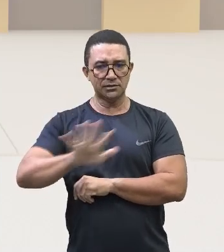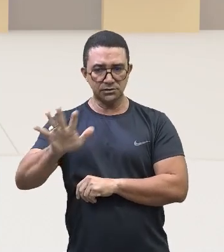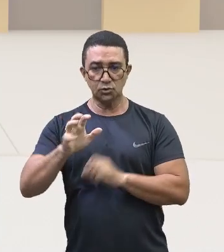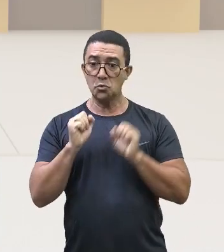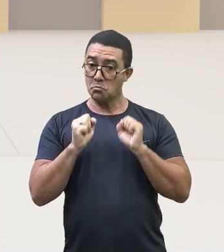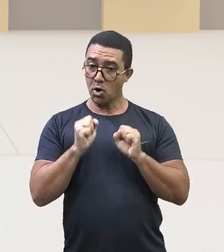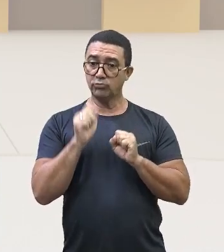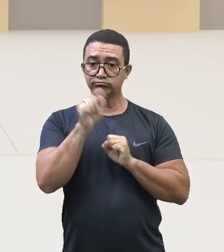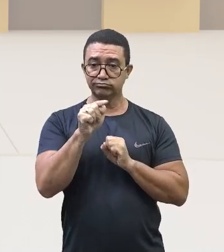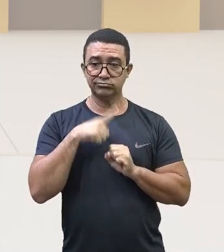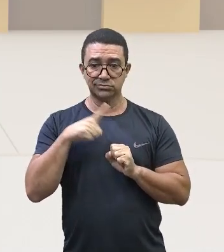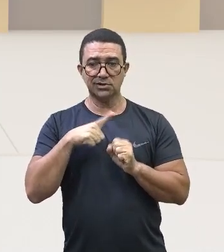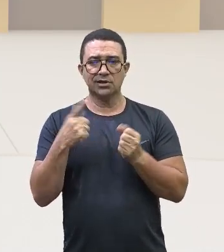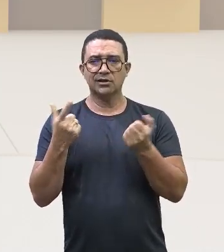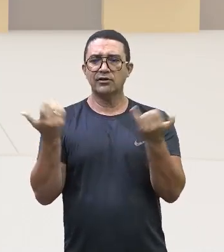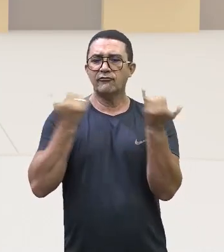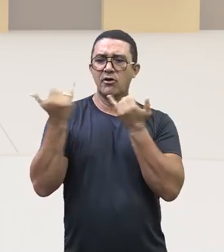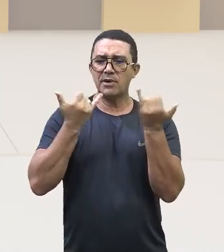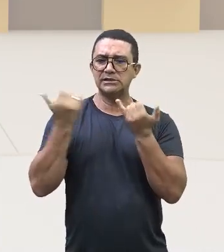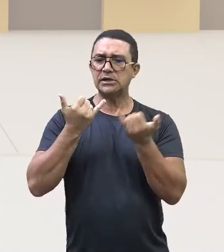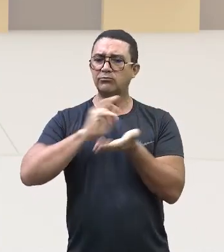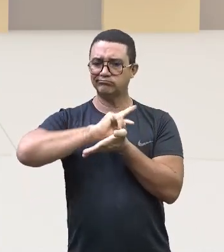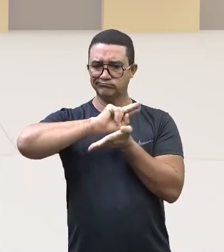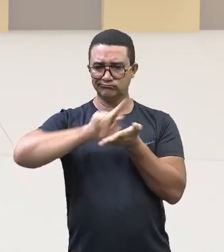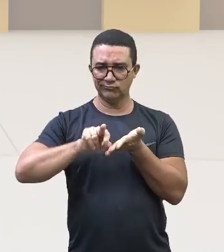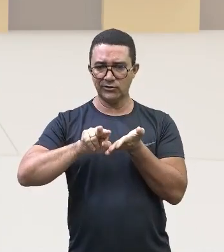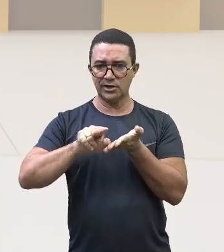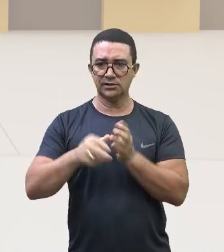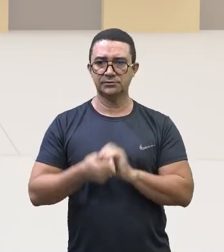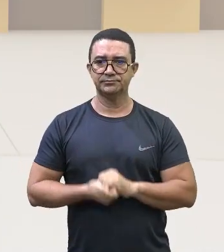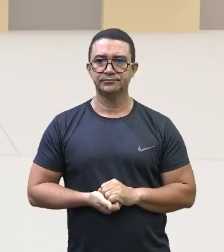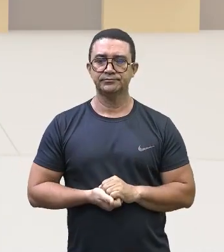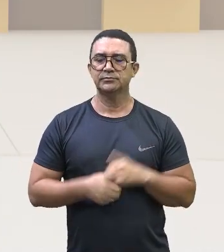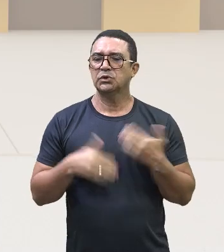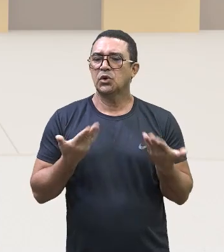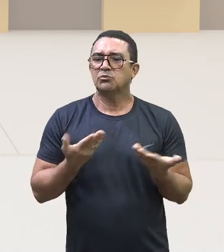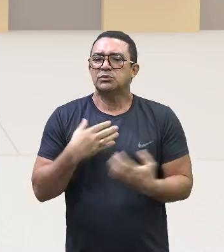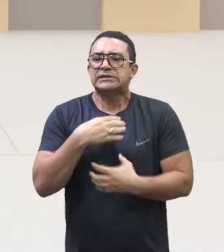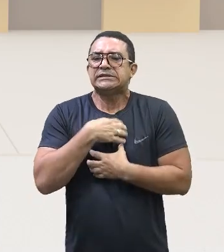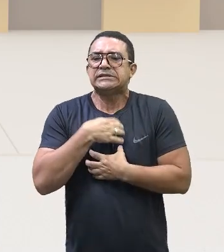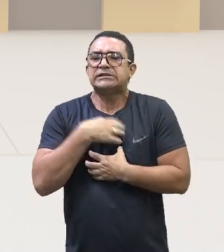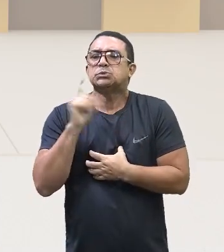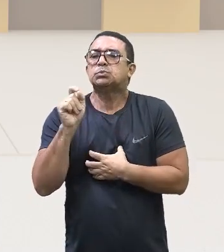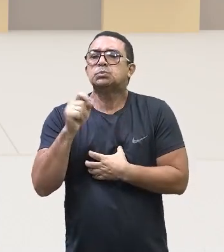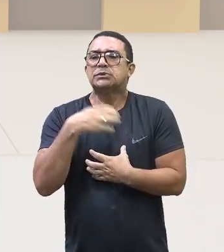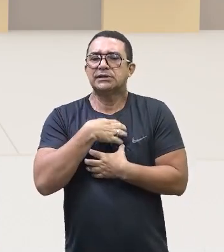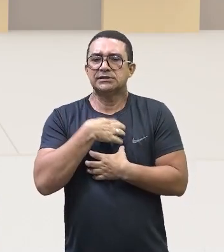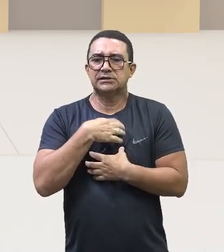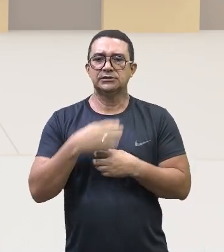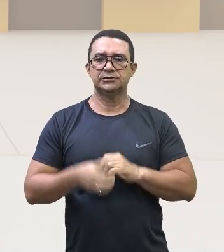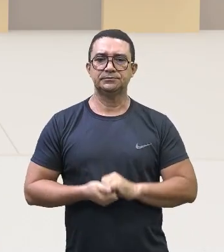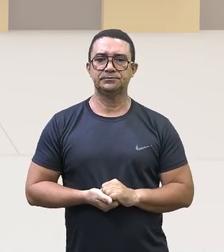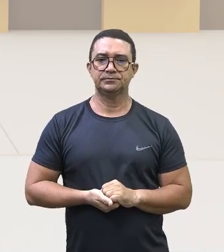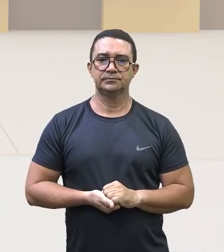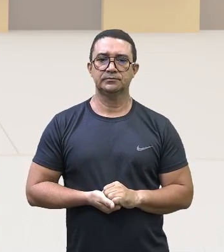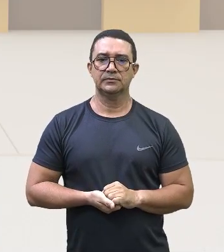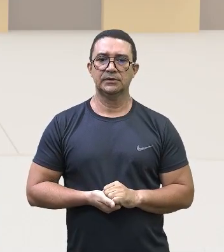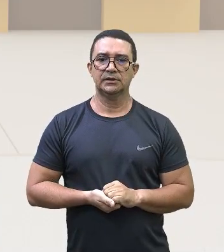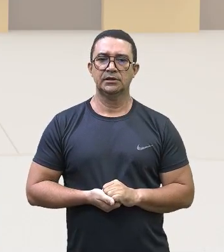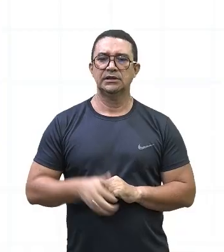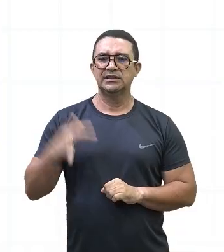ter um conjunto de informações. E ali, ó, os sintomas, só uma das informações que são faladas aí, dor